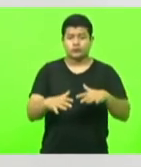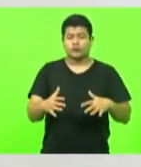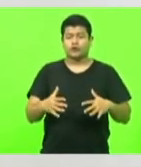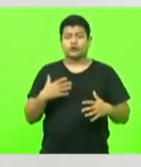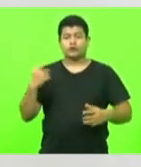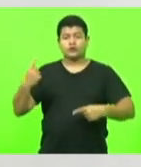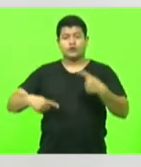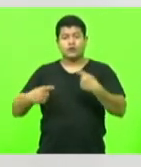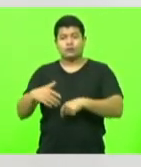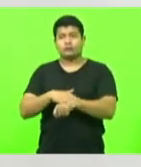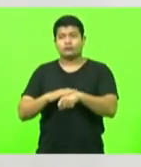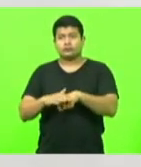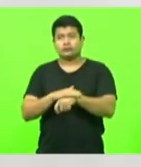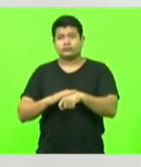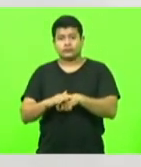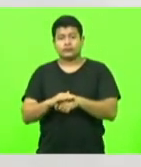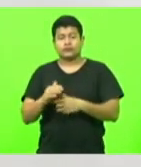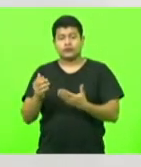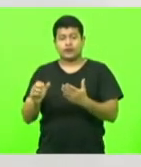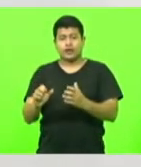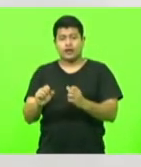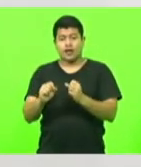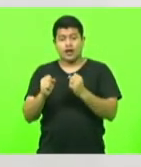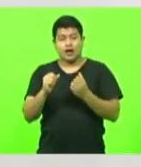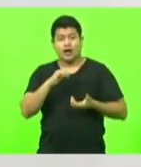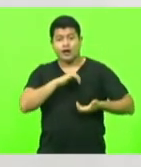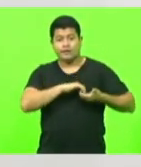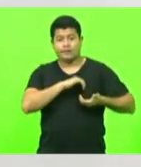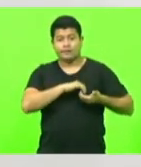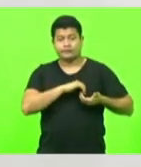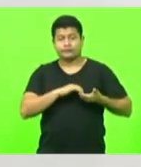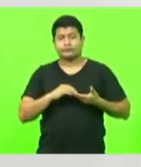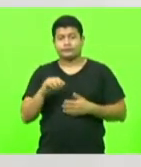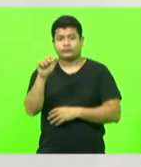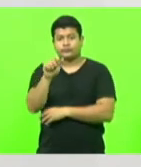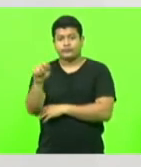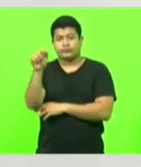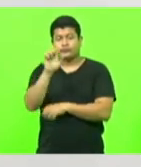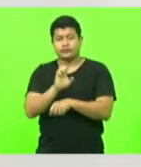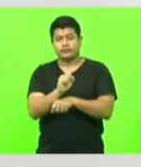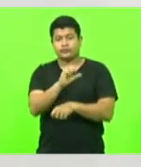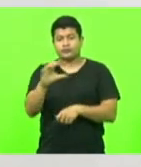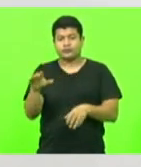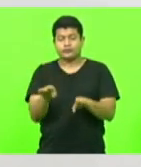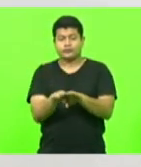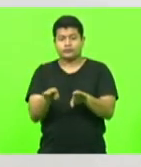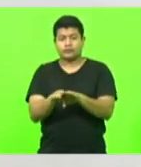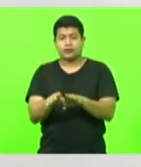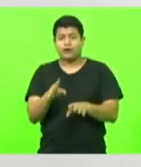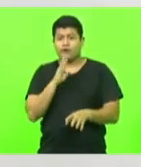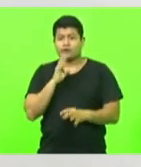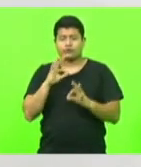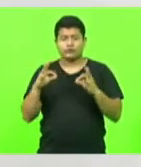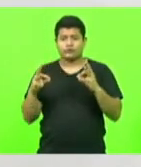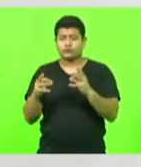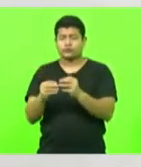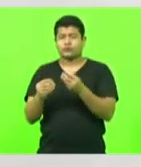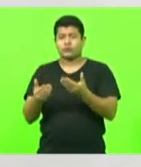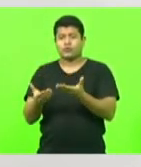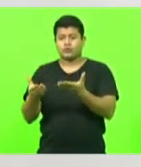de defesa civil das associações de municípios no estado de Santa Catarina. Convido a conhecer e dialogar com o colegiado estadual de defesa civil